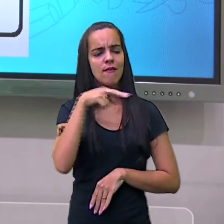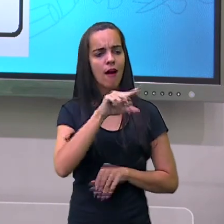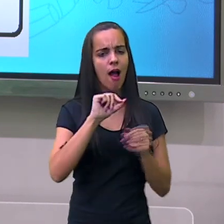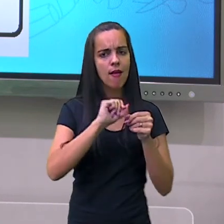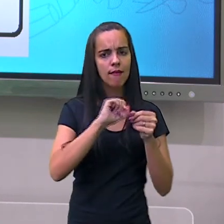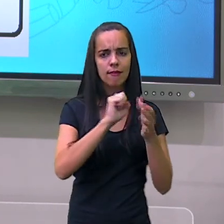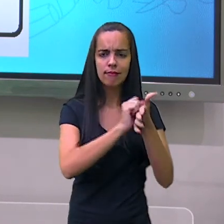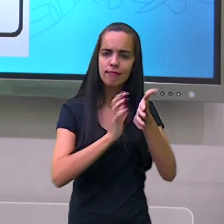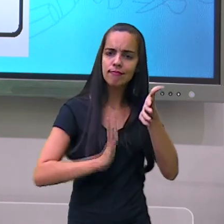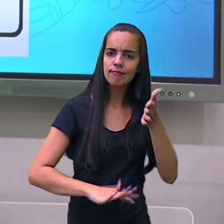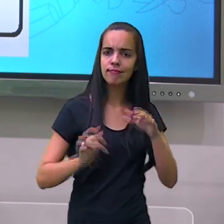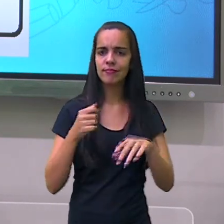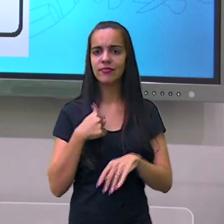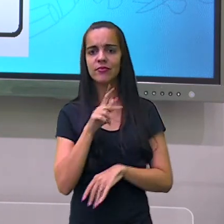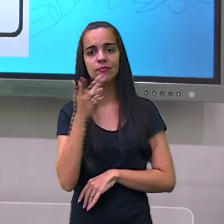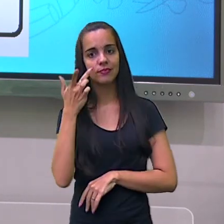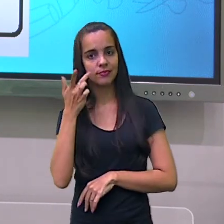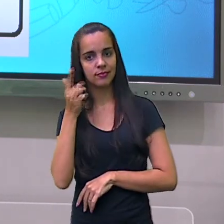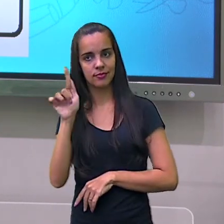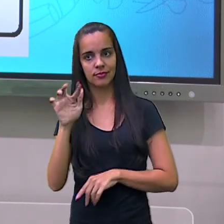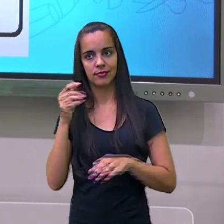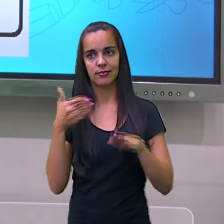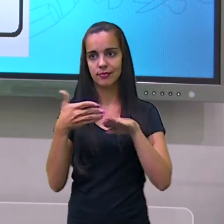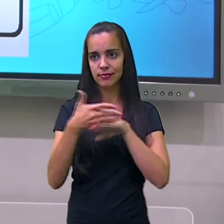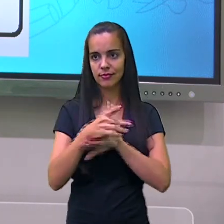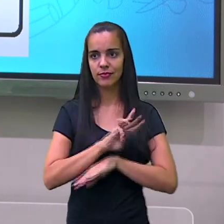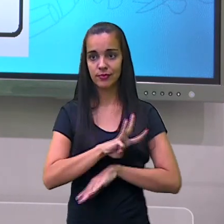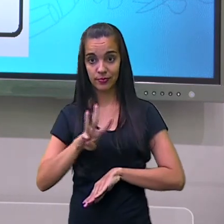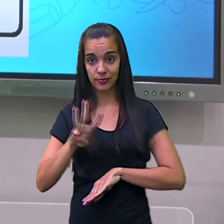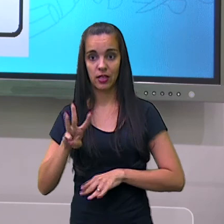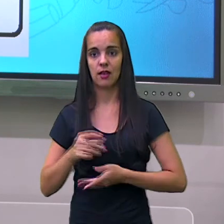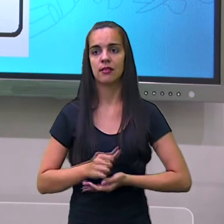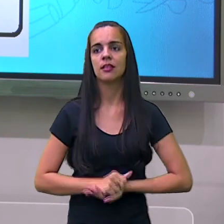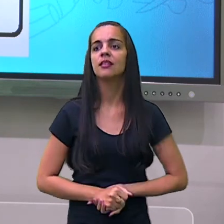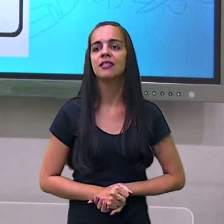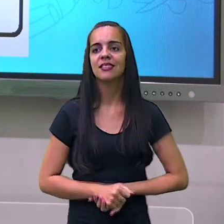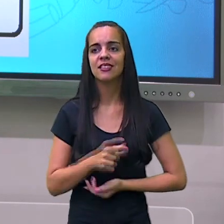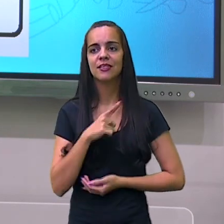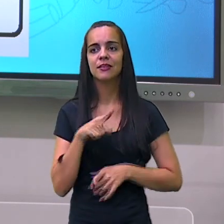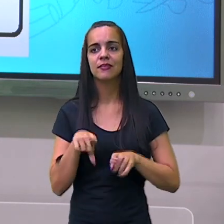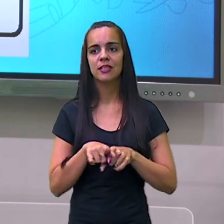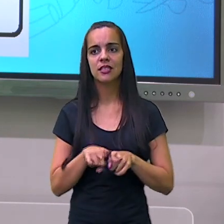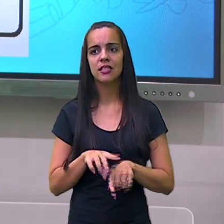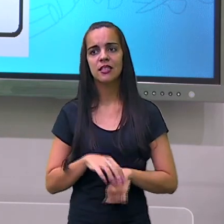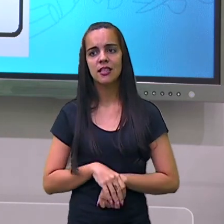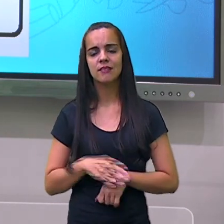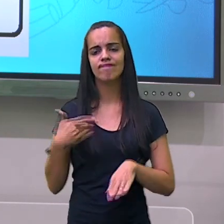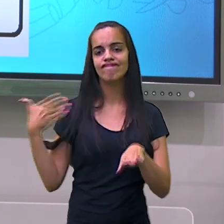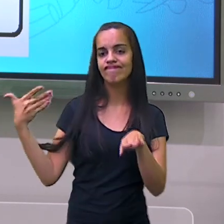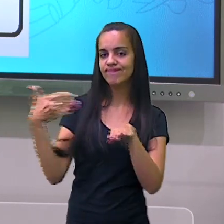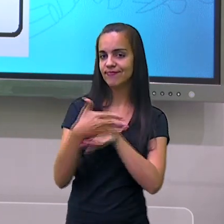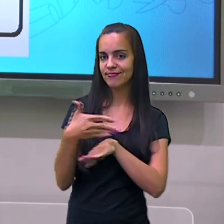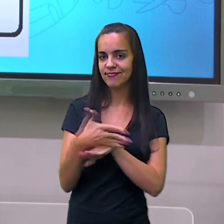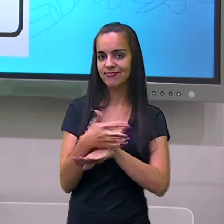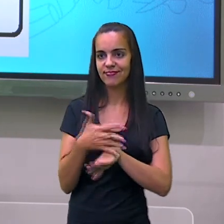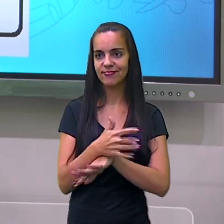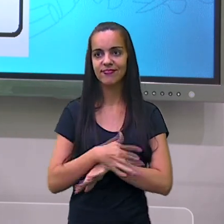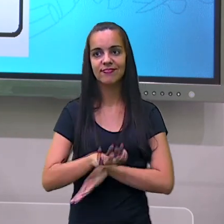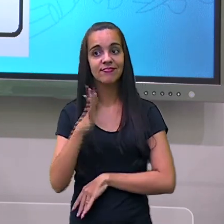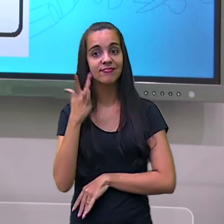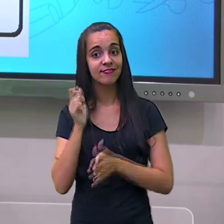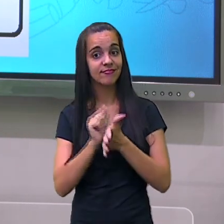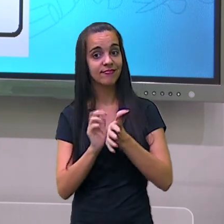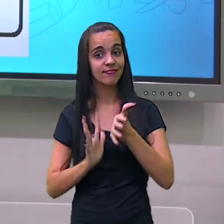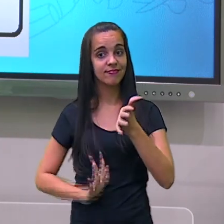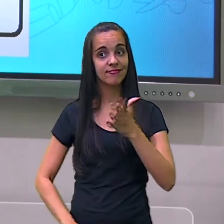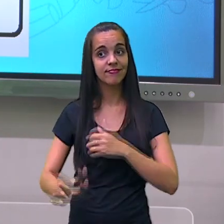plataforma e procure o seu professor para eventuais dúvidas, ok? E para acessar nossas